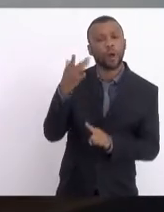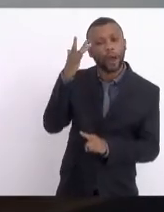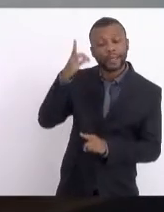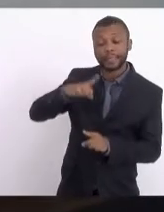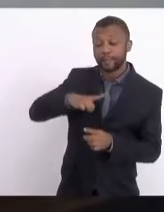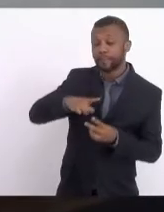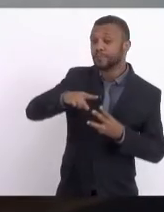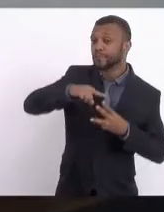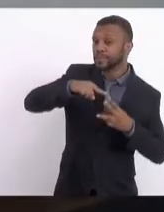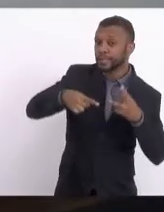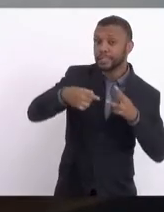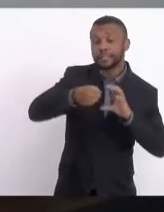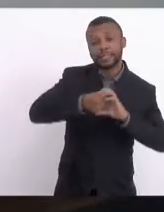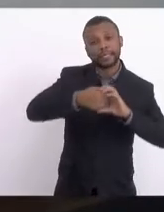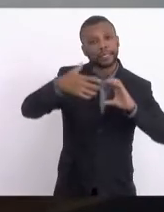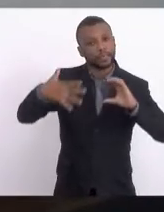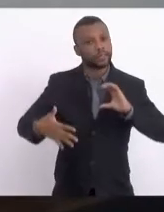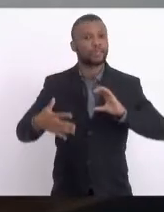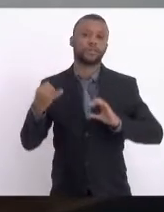3 dimensões importantes